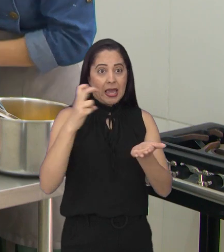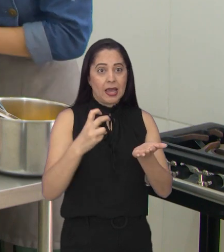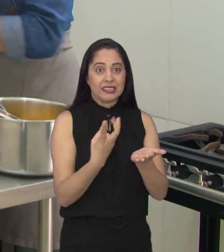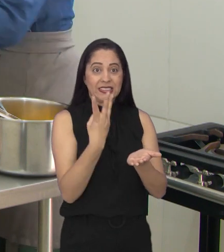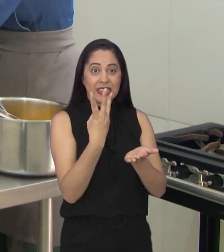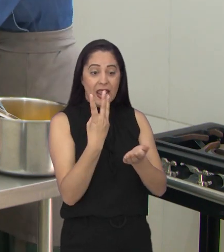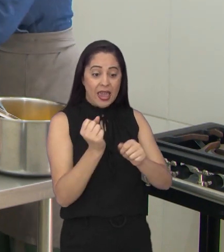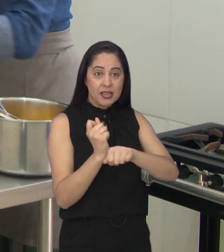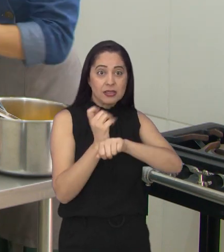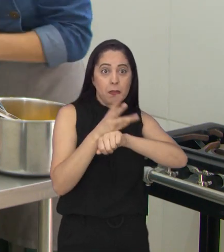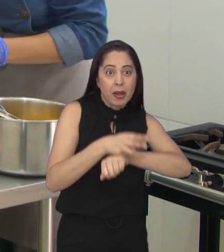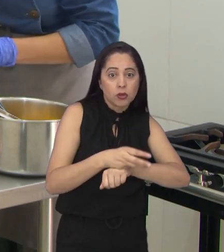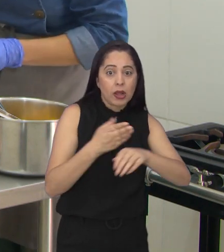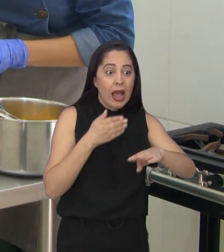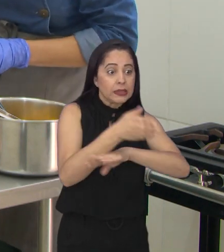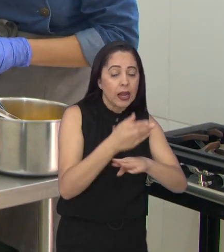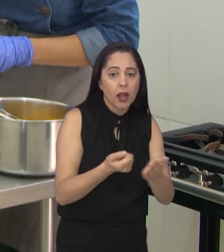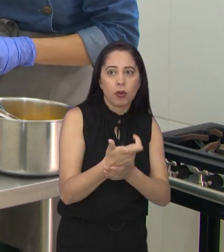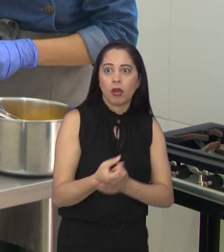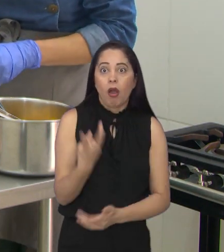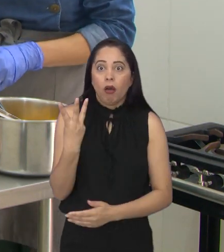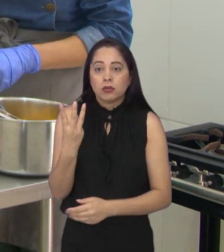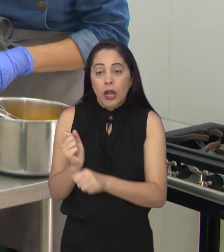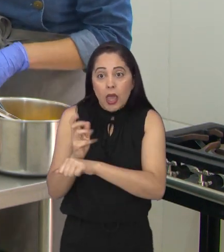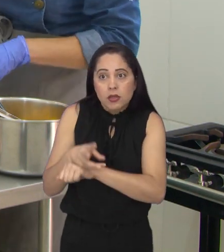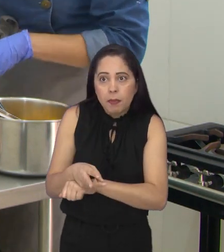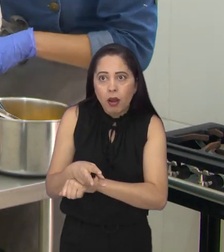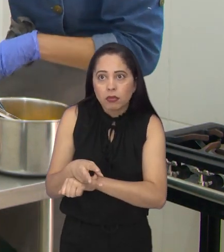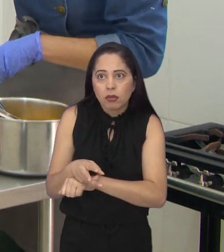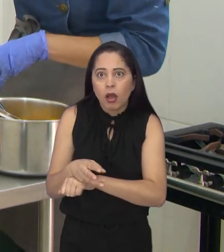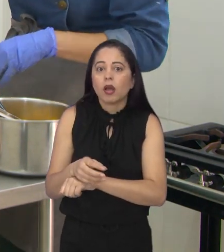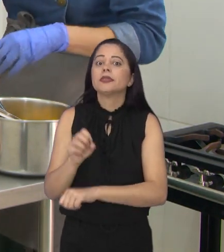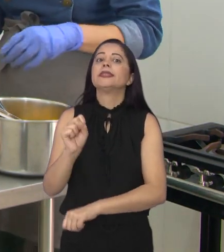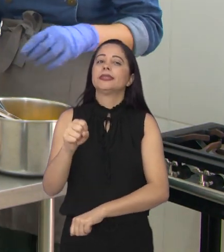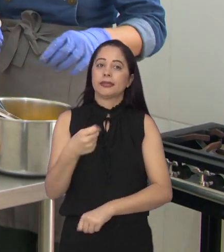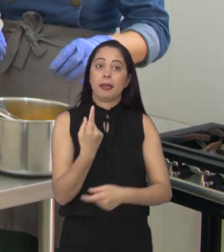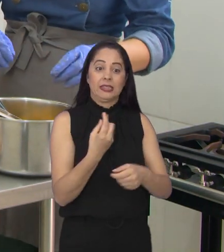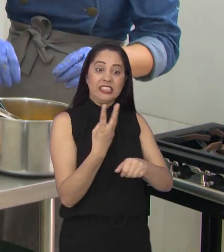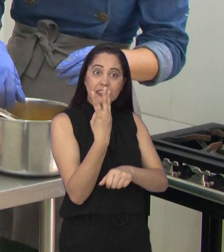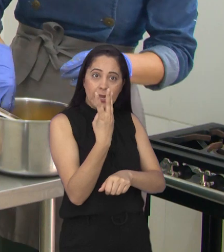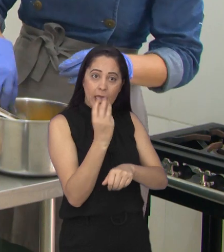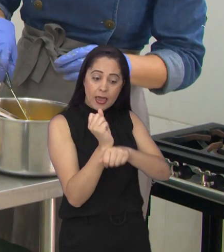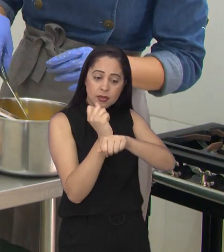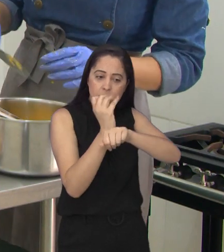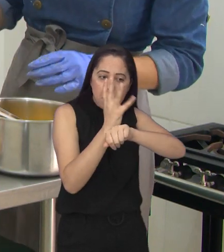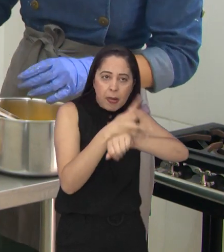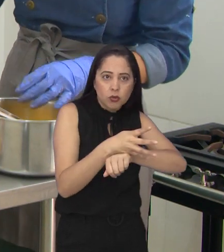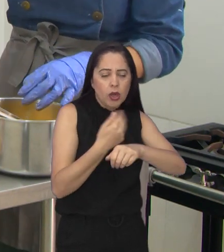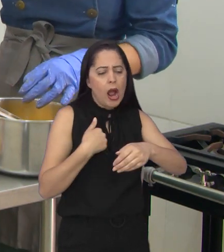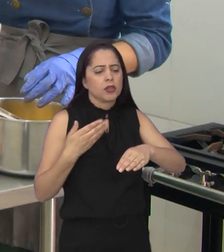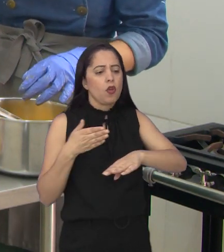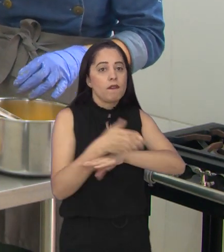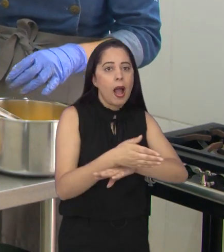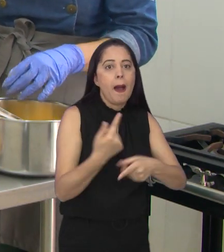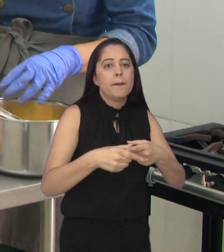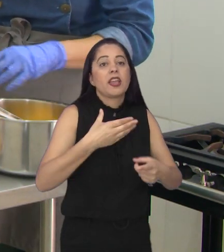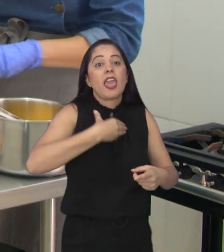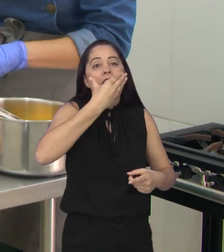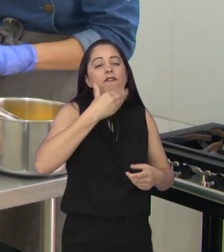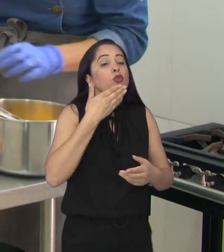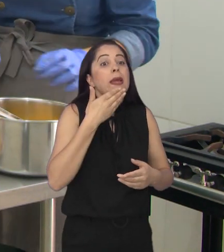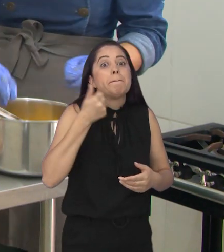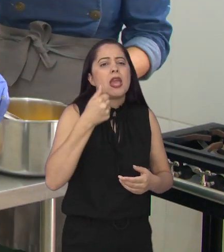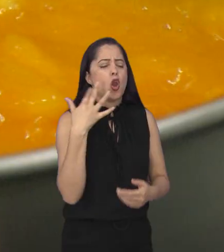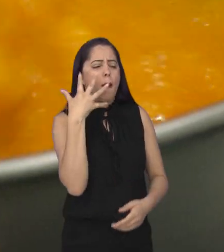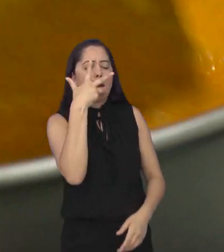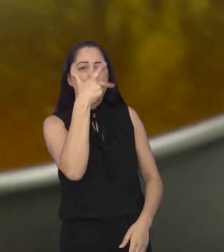de produção, eu vou para o Ceasa 3h30 da manhã. 3h30 da manhã? 3h30 da manhã, porque nossas frutas a gente trabalha com melhor. São frutas que às vezes você não vê